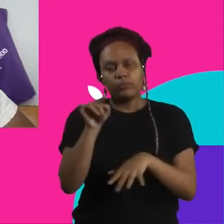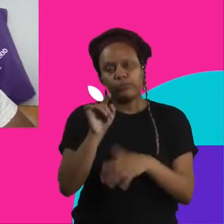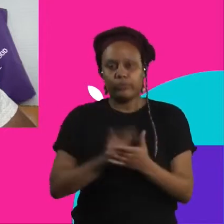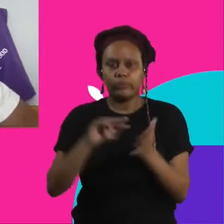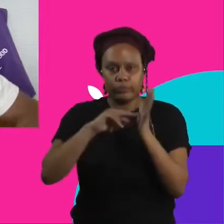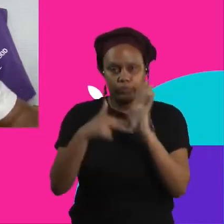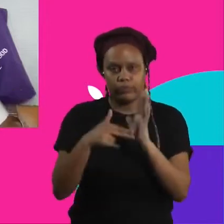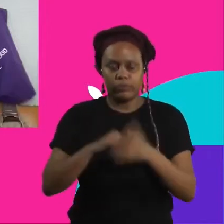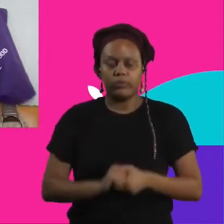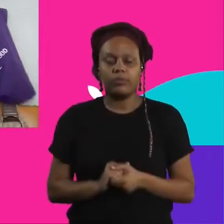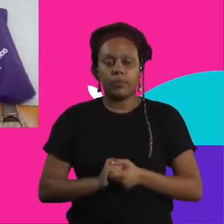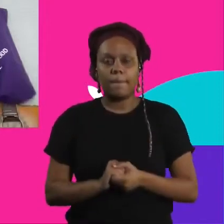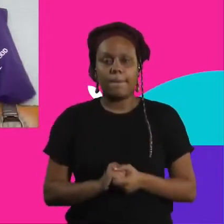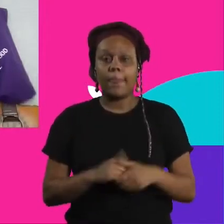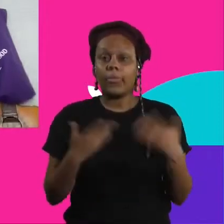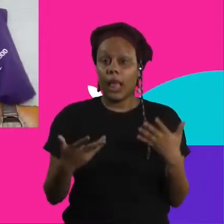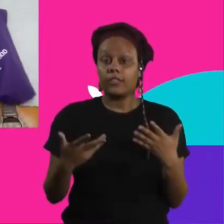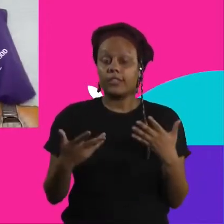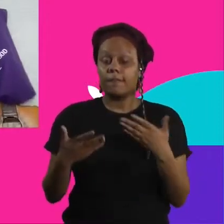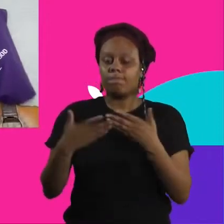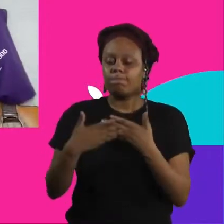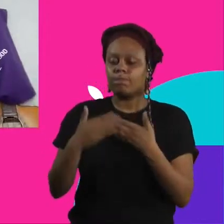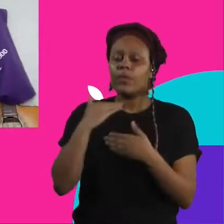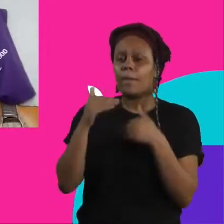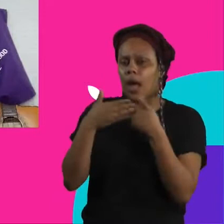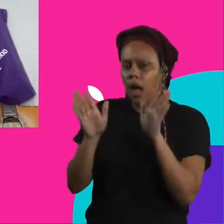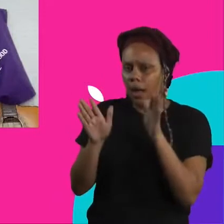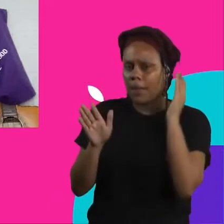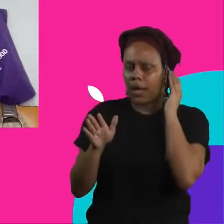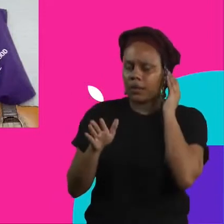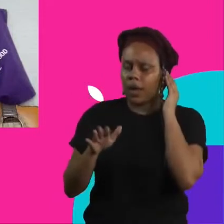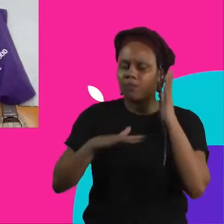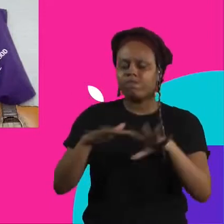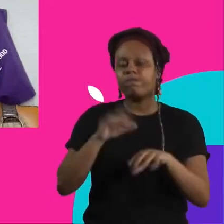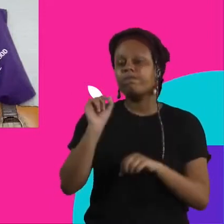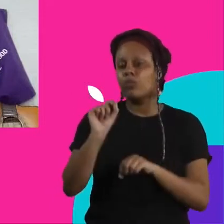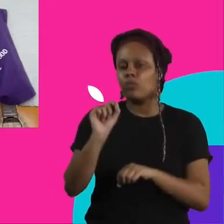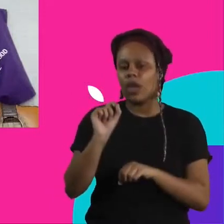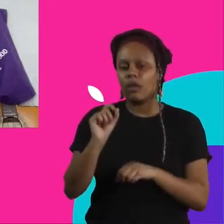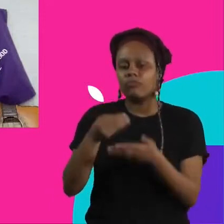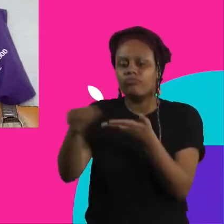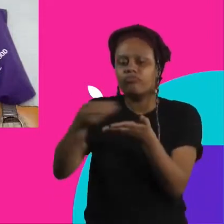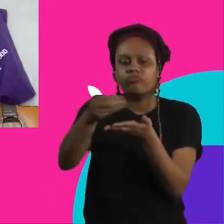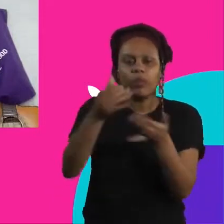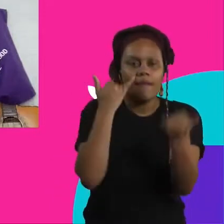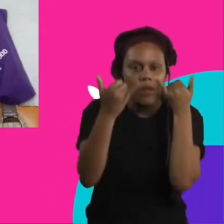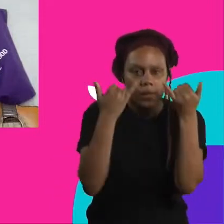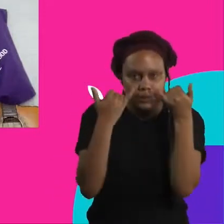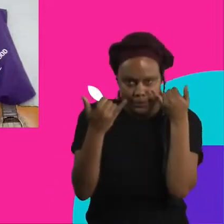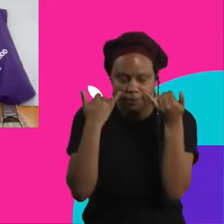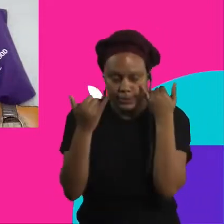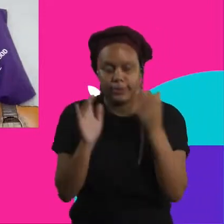o Open Banking, no Brasil, ele é um movimento de compartilhamento das informações entre as